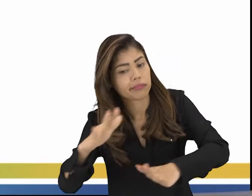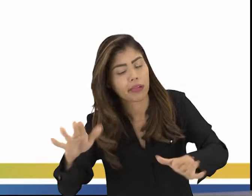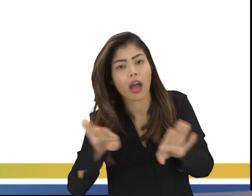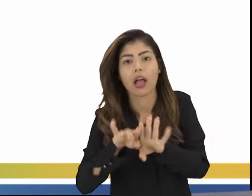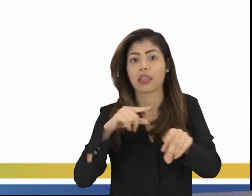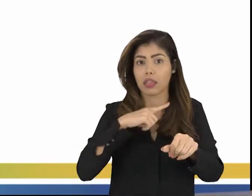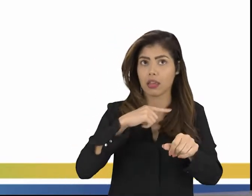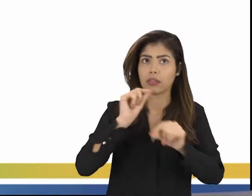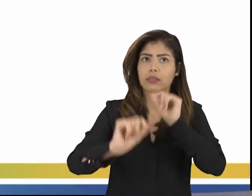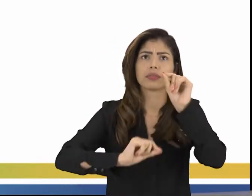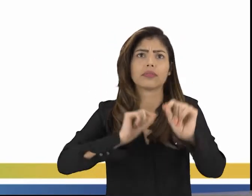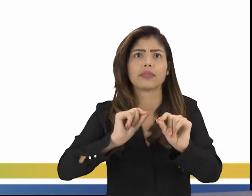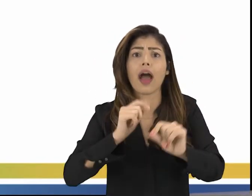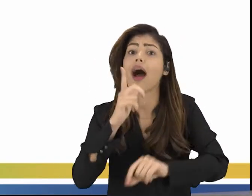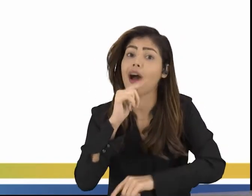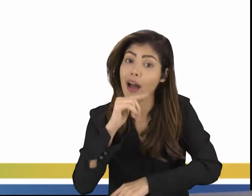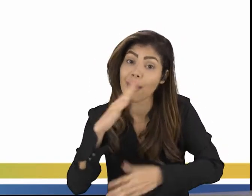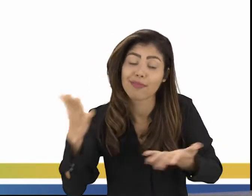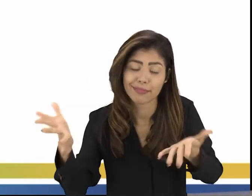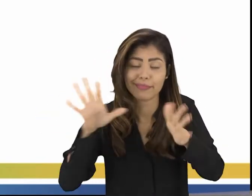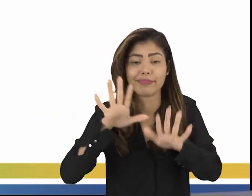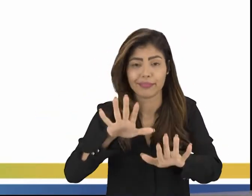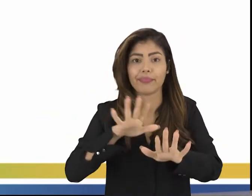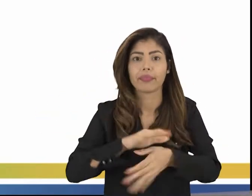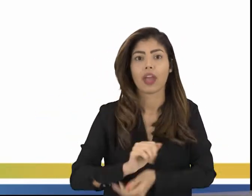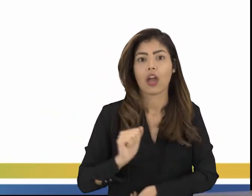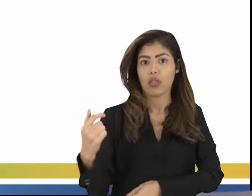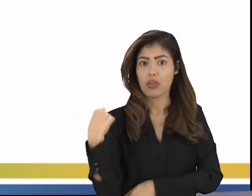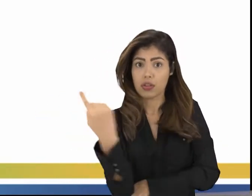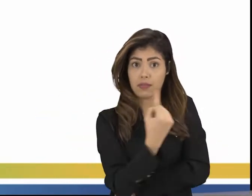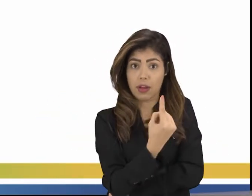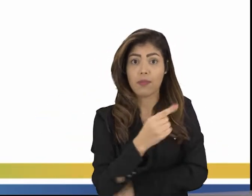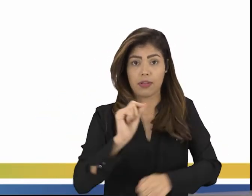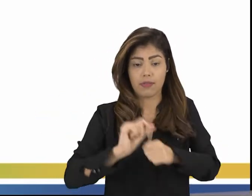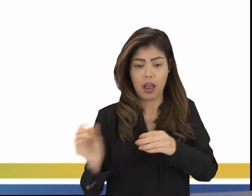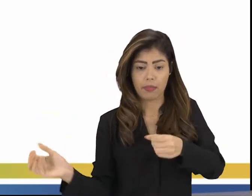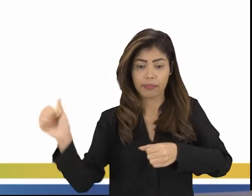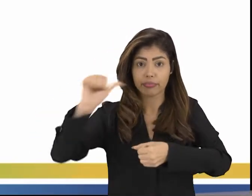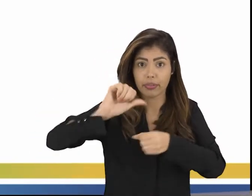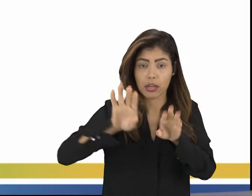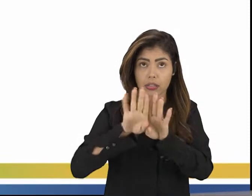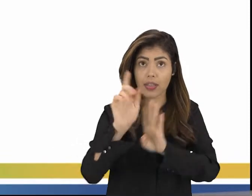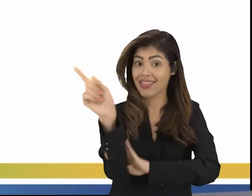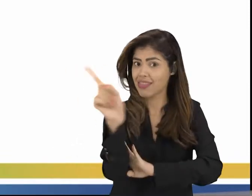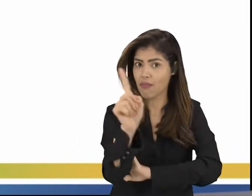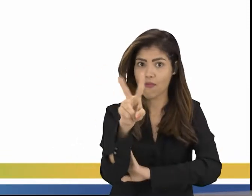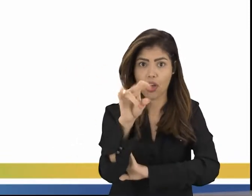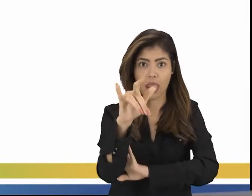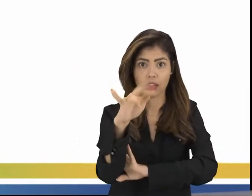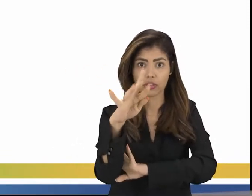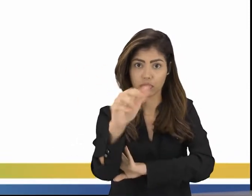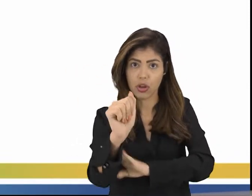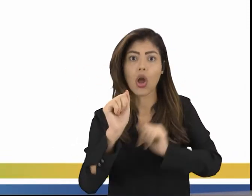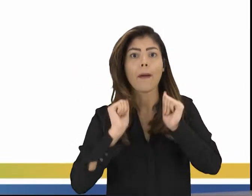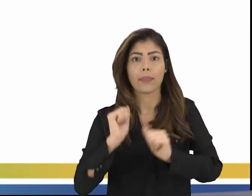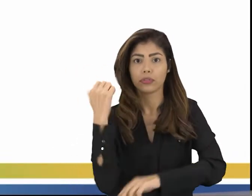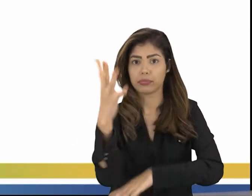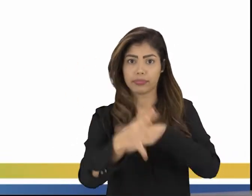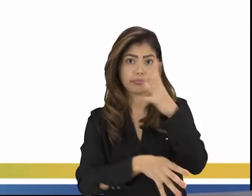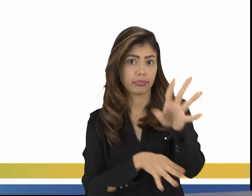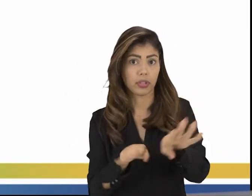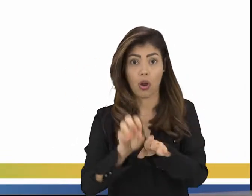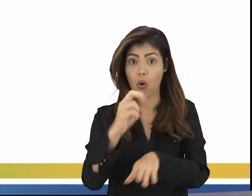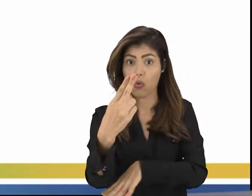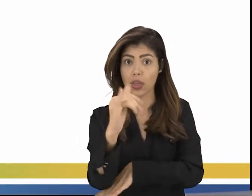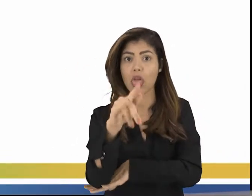solvente que nós vamos tratar aqui é a água, em que nós vamos estar adicionando um soluto não volátil que pode ser de natureza molecular